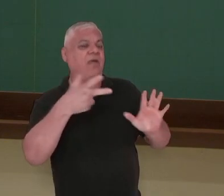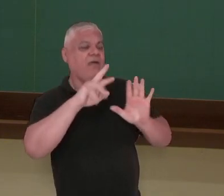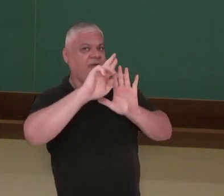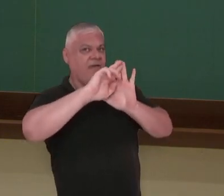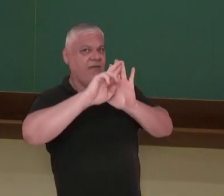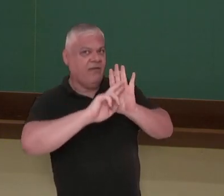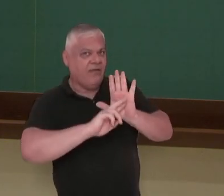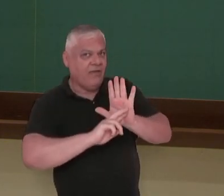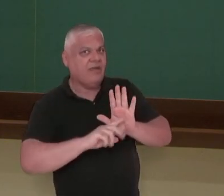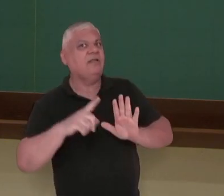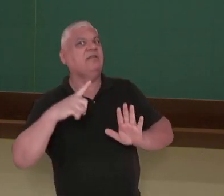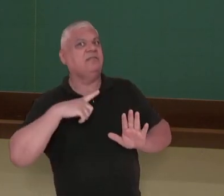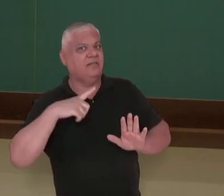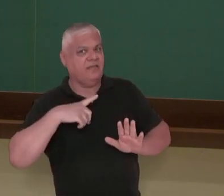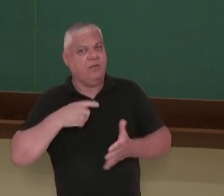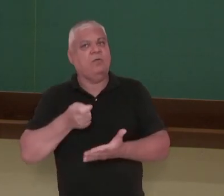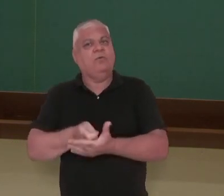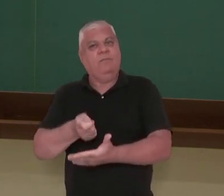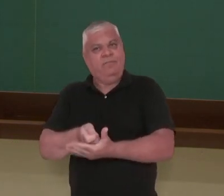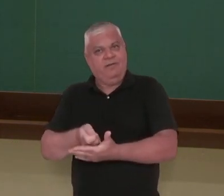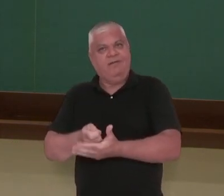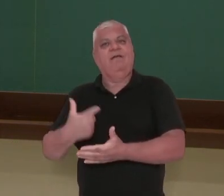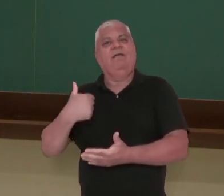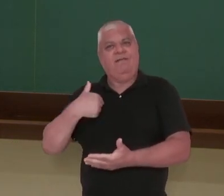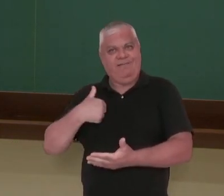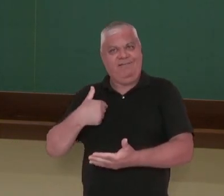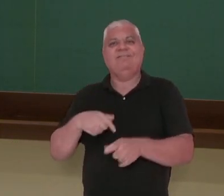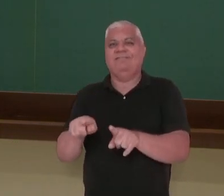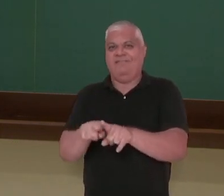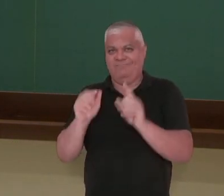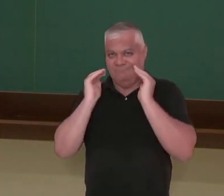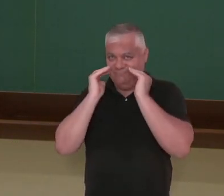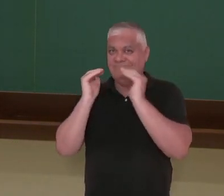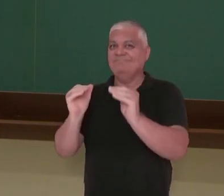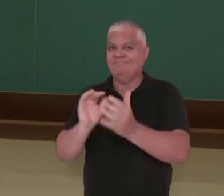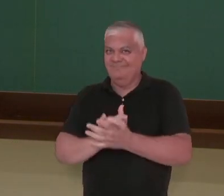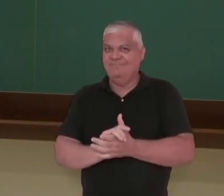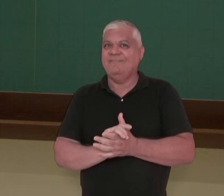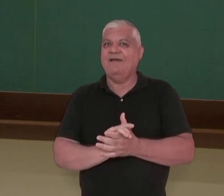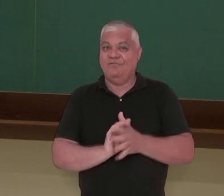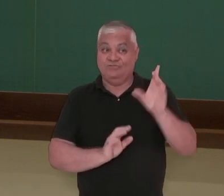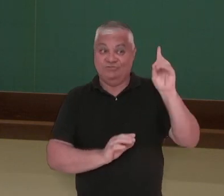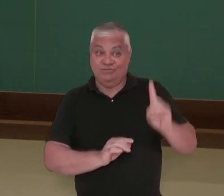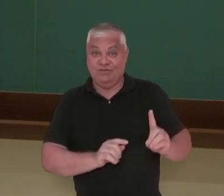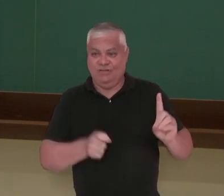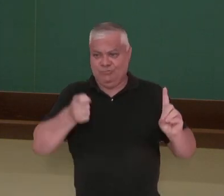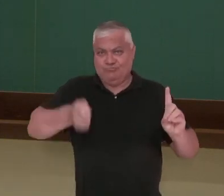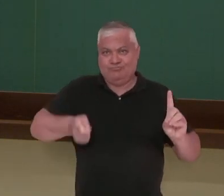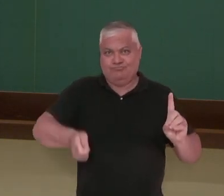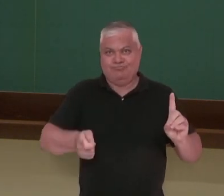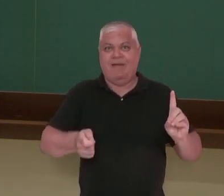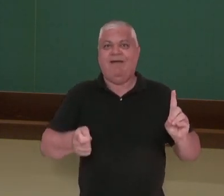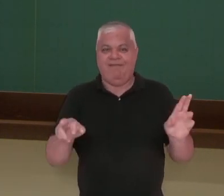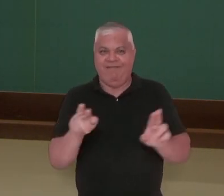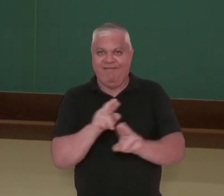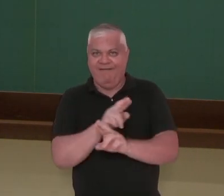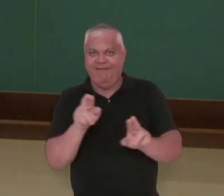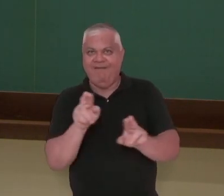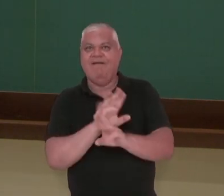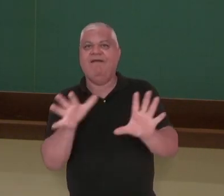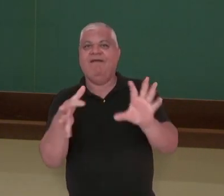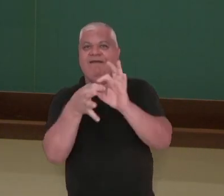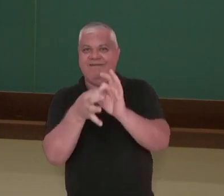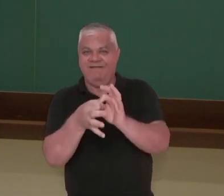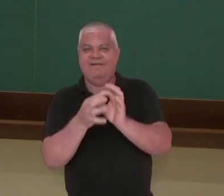regras vem os deveres também. Há uma relação aqui entre direitos e deveres. E ela acontece quando uma